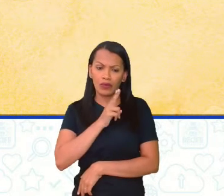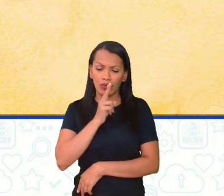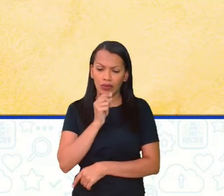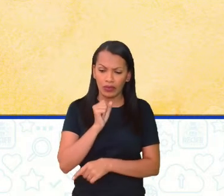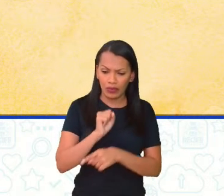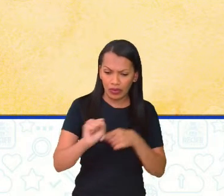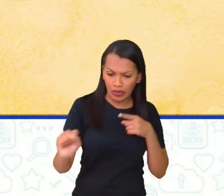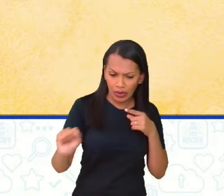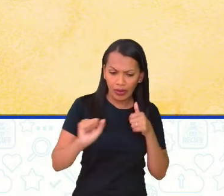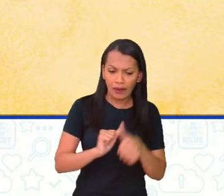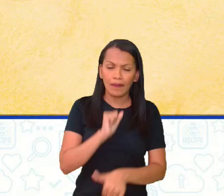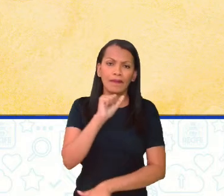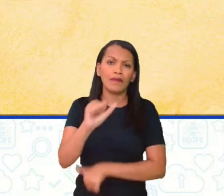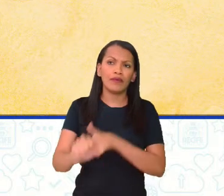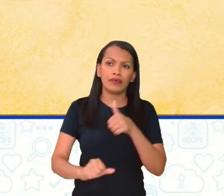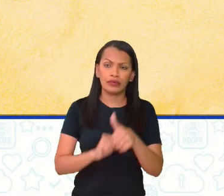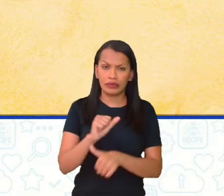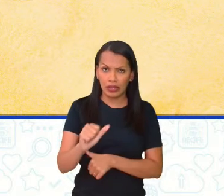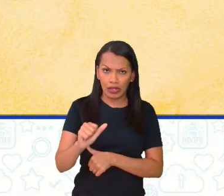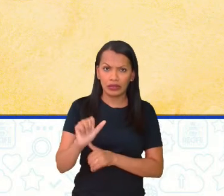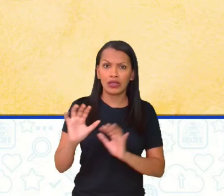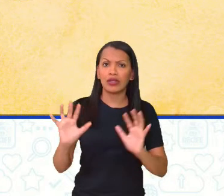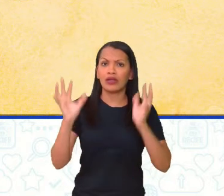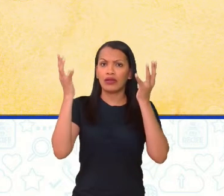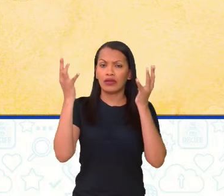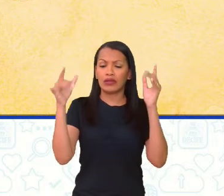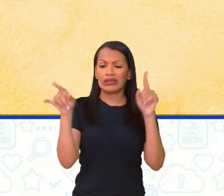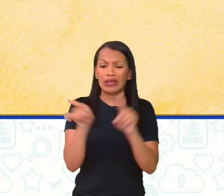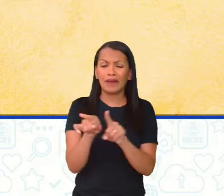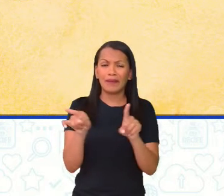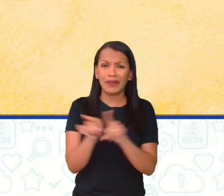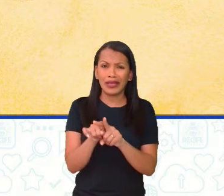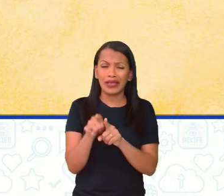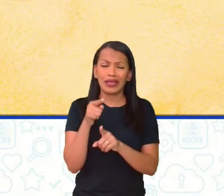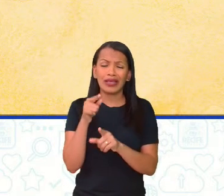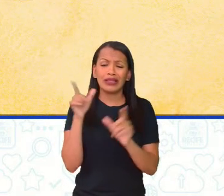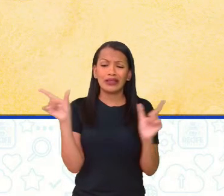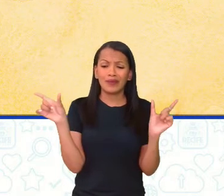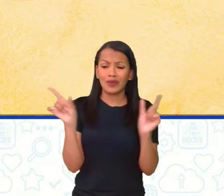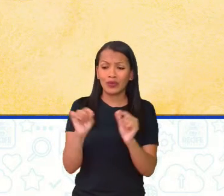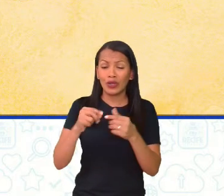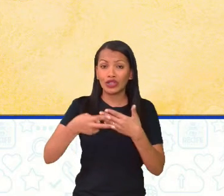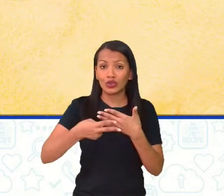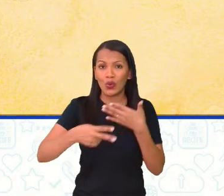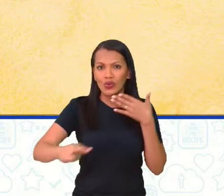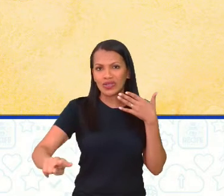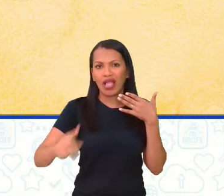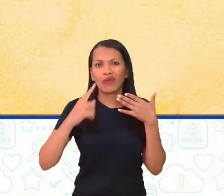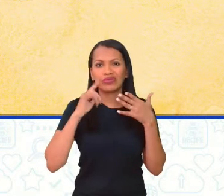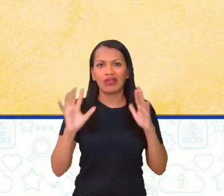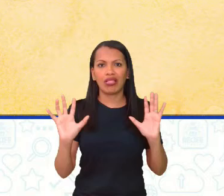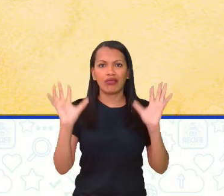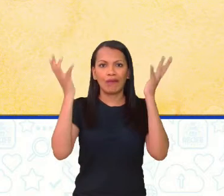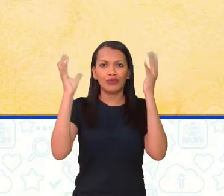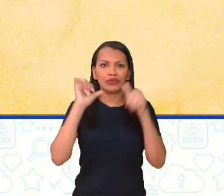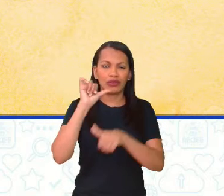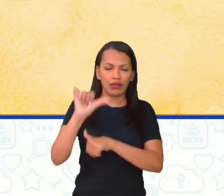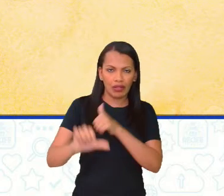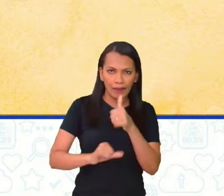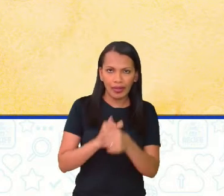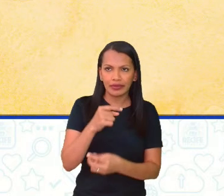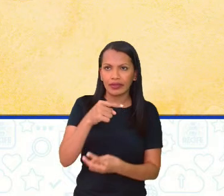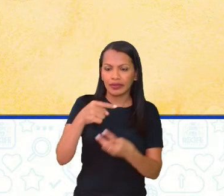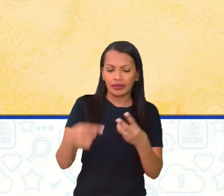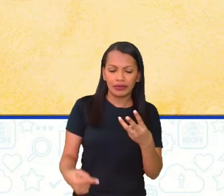as alterações climáticas e os seus impactos. Aí eu trouxe 3 pontos, tá? Existem mais, mas eu trouxe